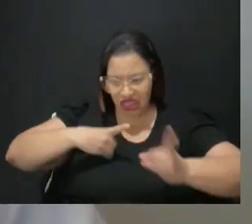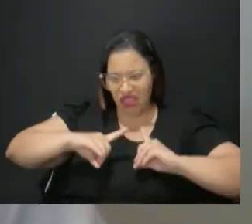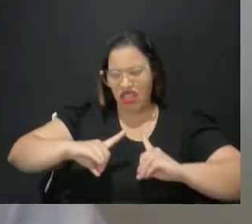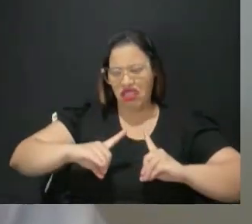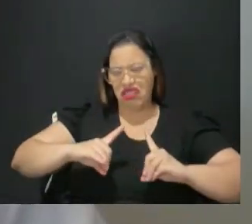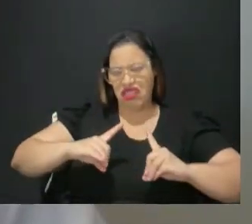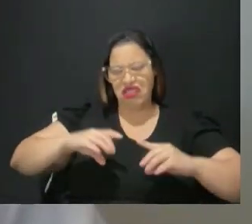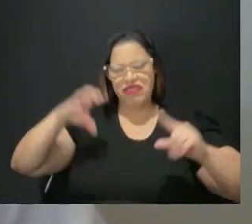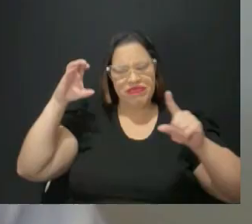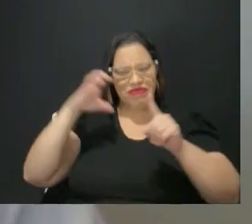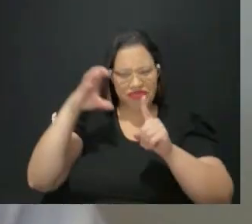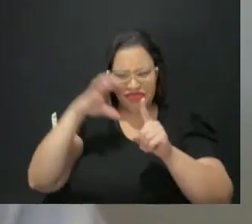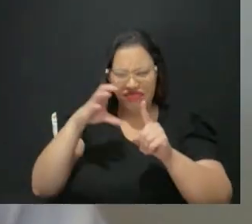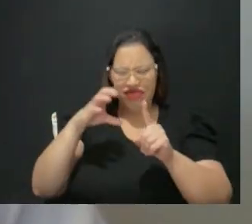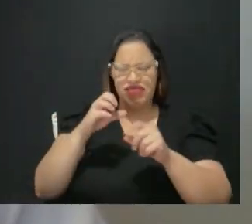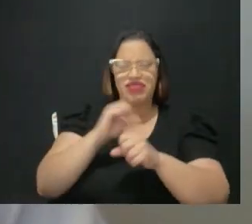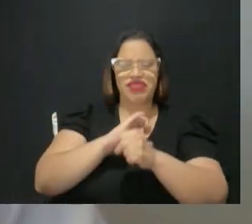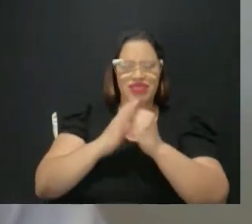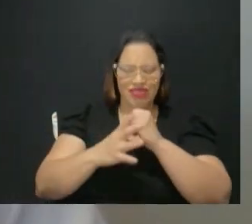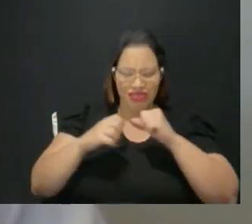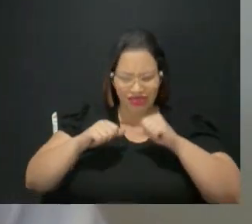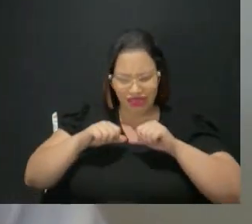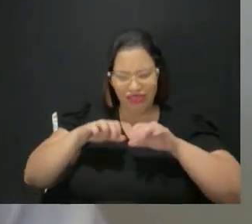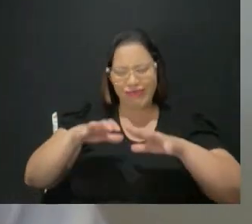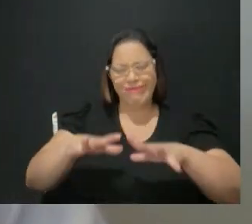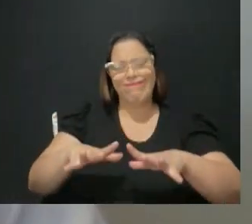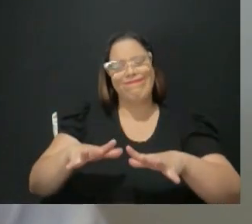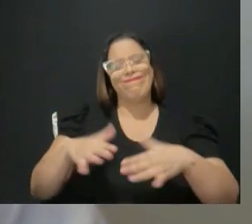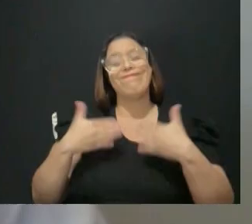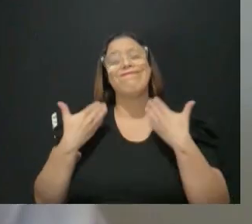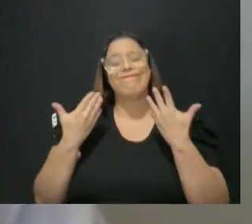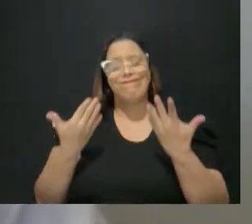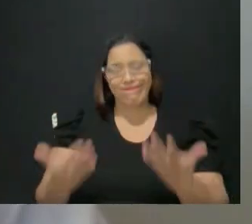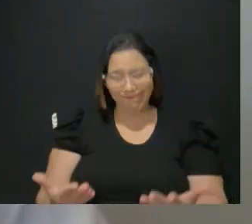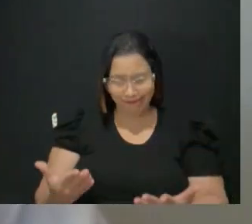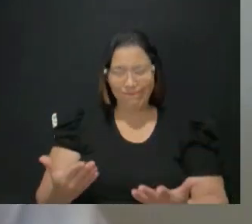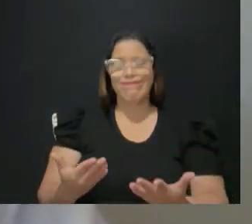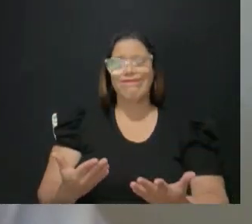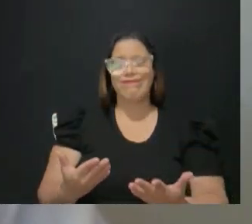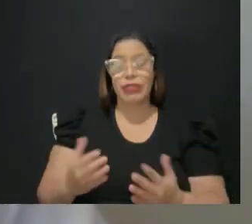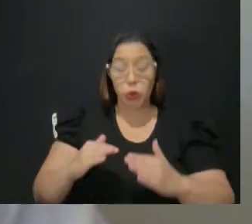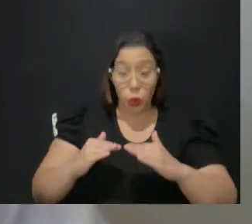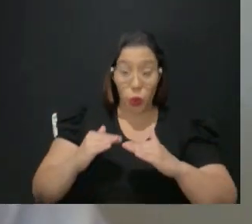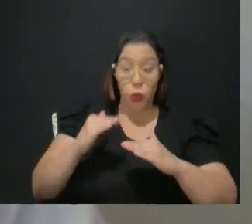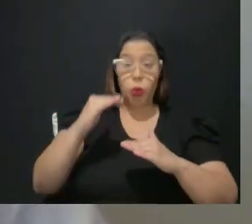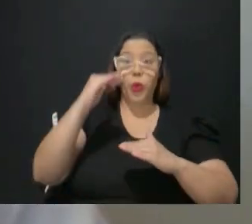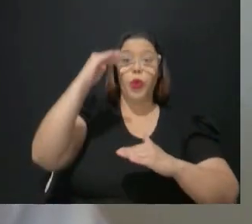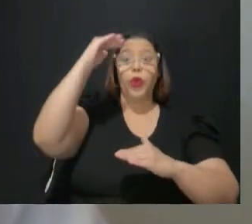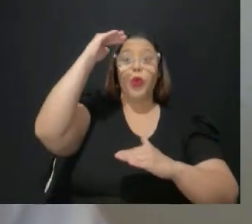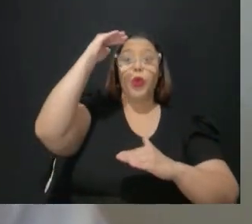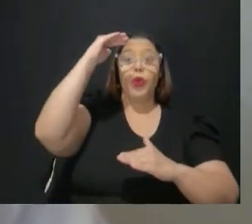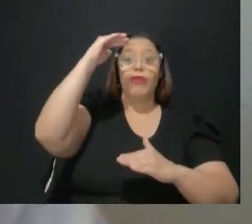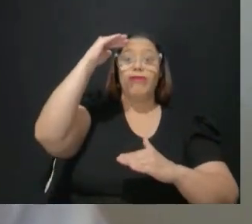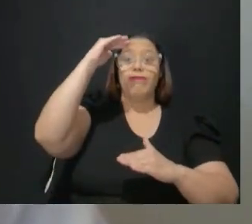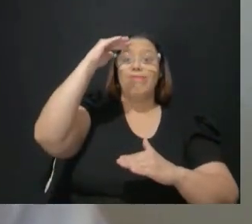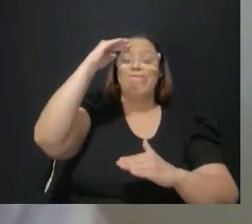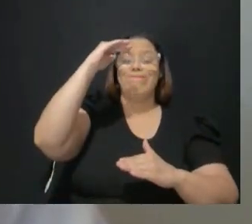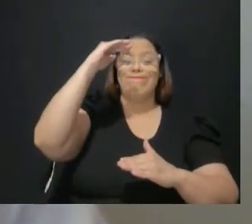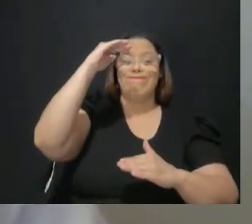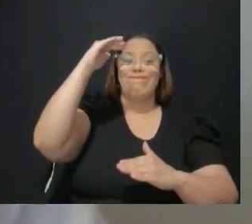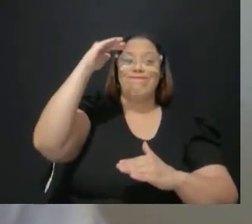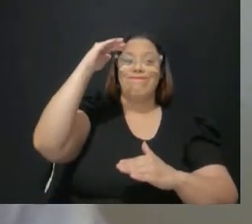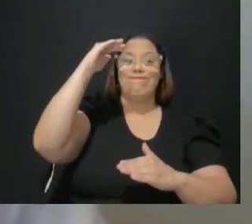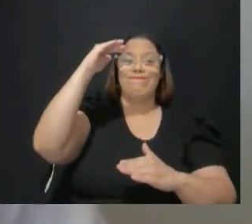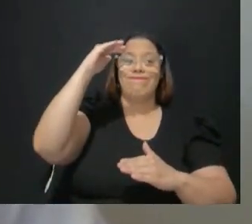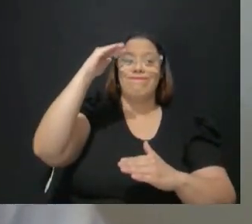tudo influencia. E na pandemia de Covid-19, sem dúvida que houve um aumento, um incremento muito